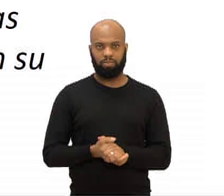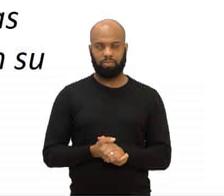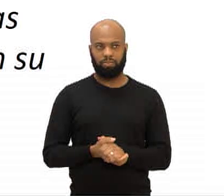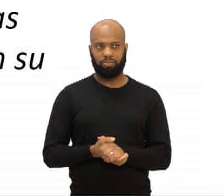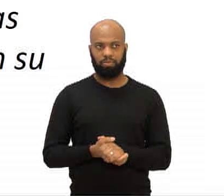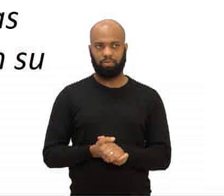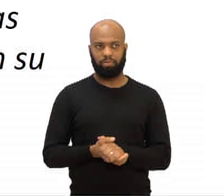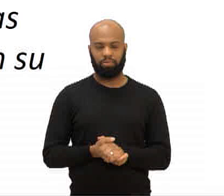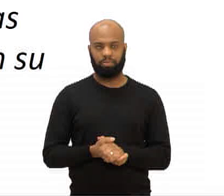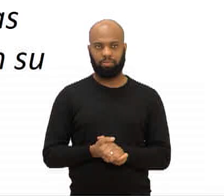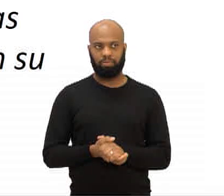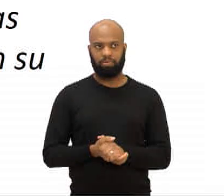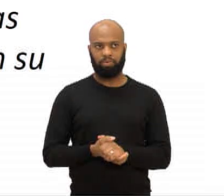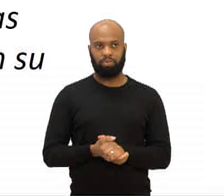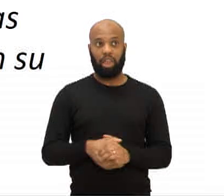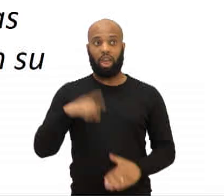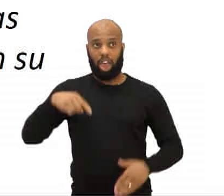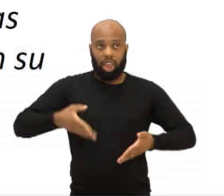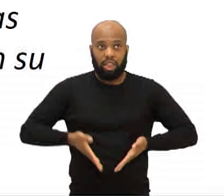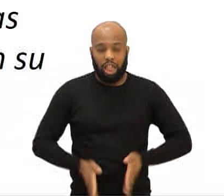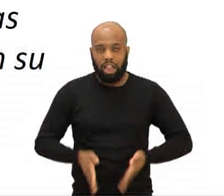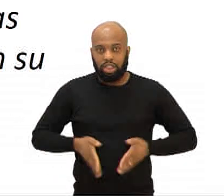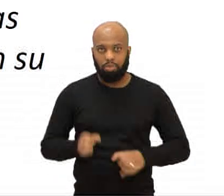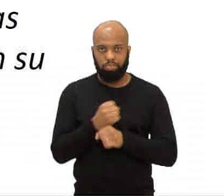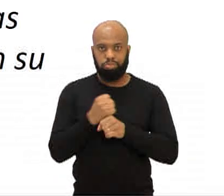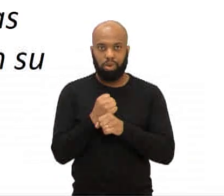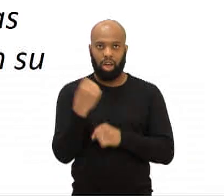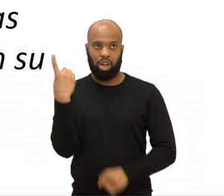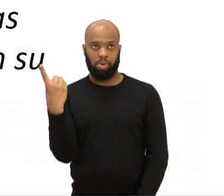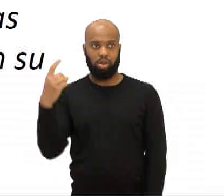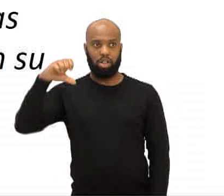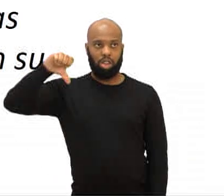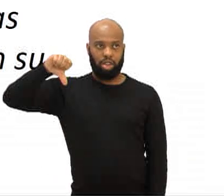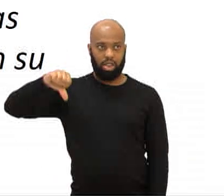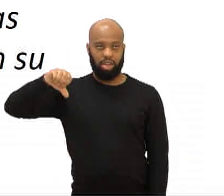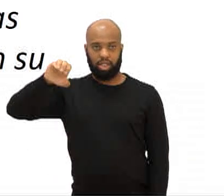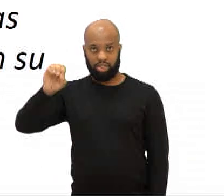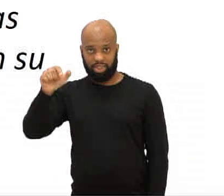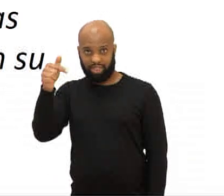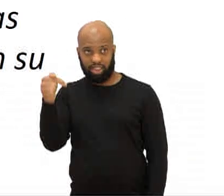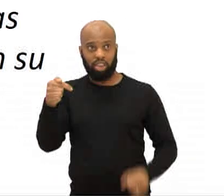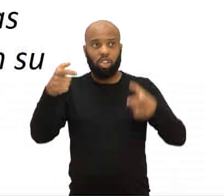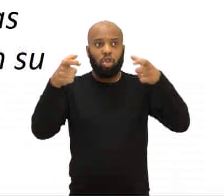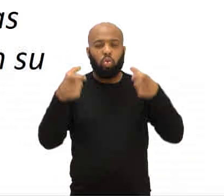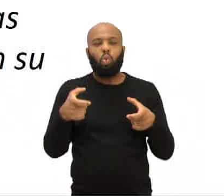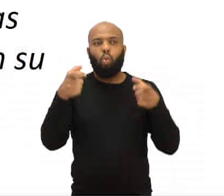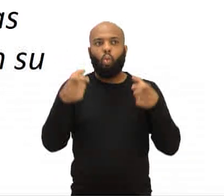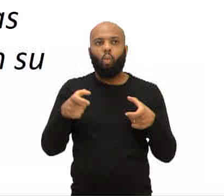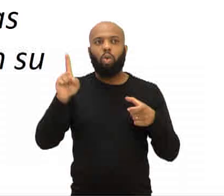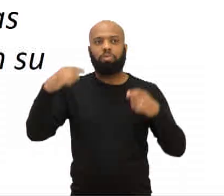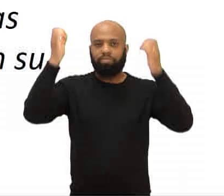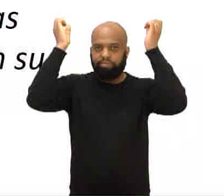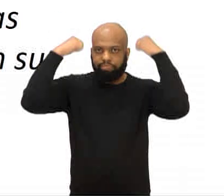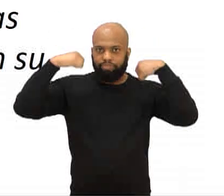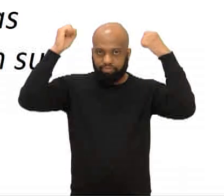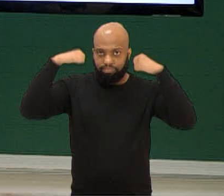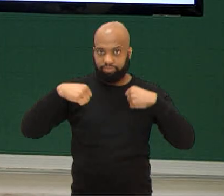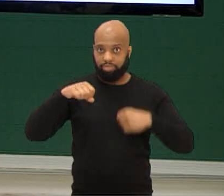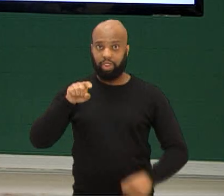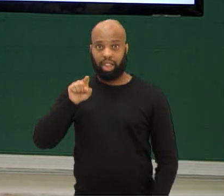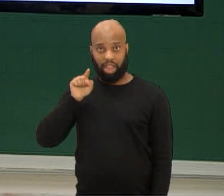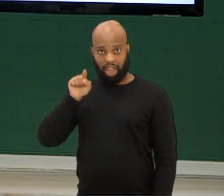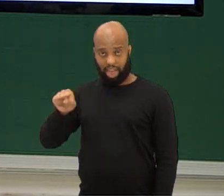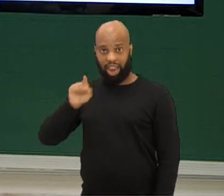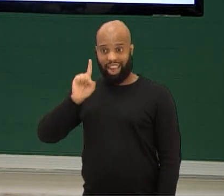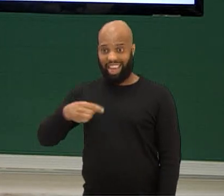las 4 hijas de uma união entre o fotógrafo Guillermo Kahlo e Matilde Calderón. Então, ela é a quarta filha, ela é